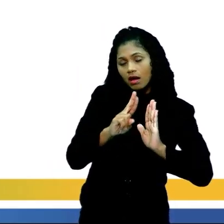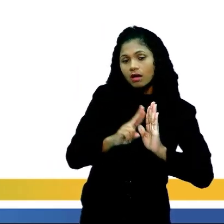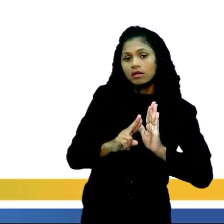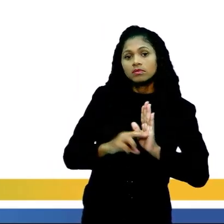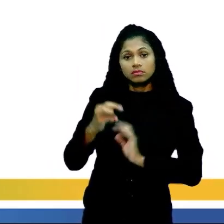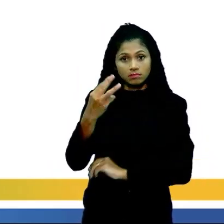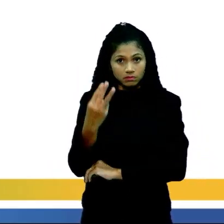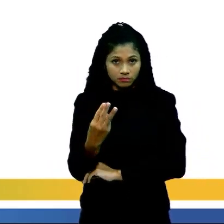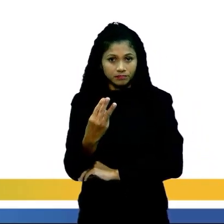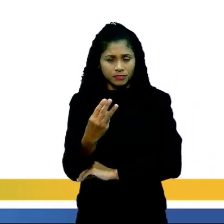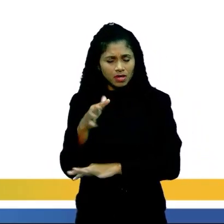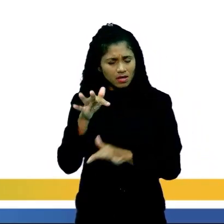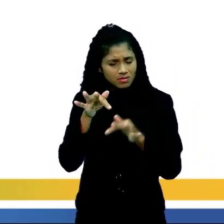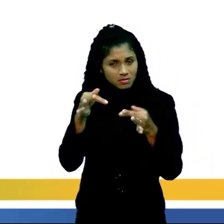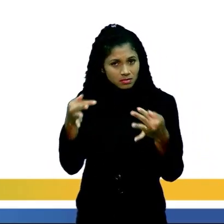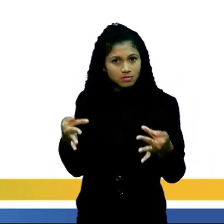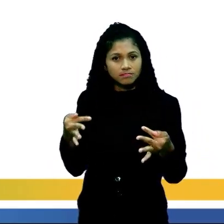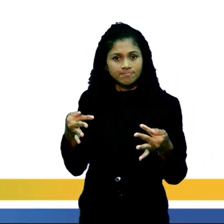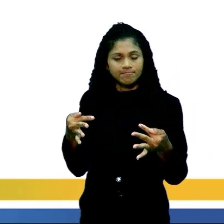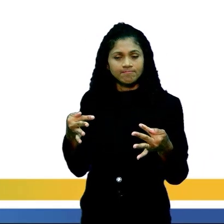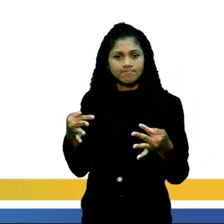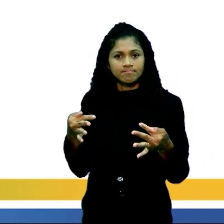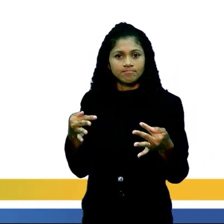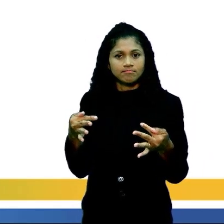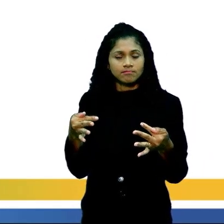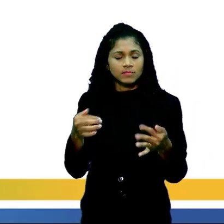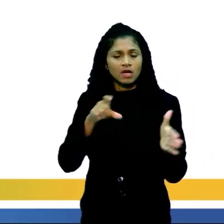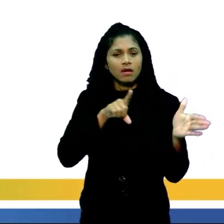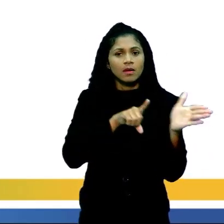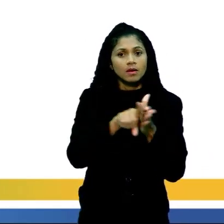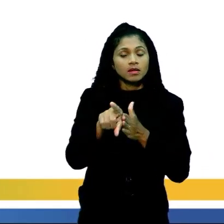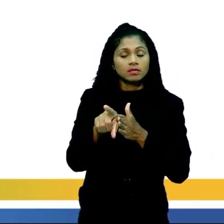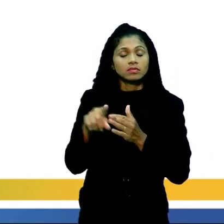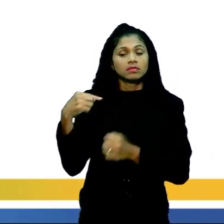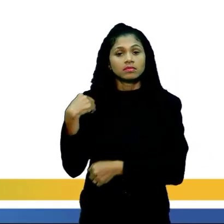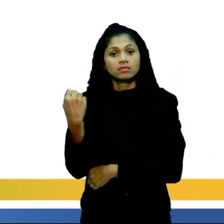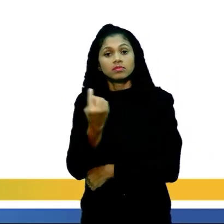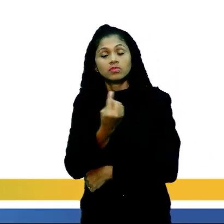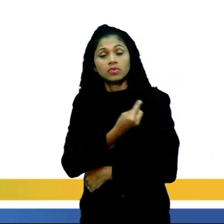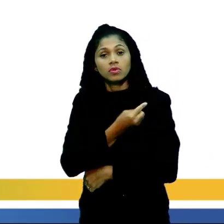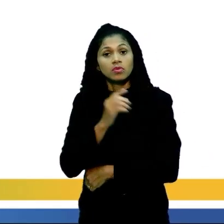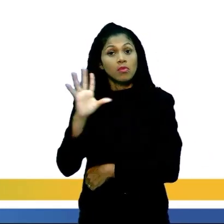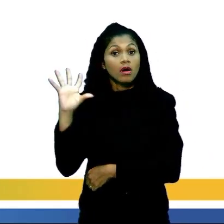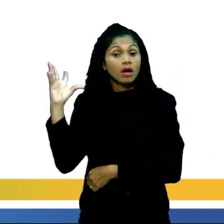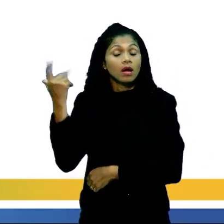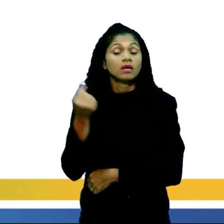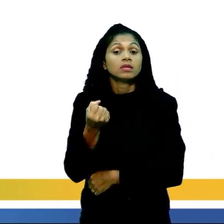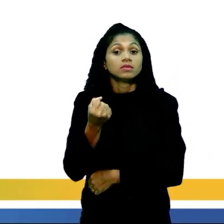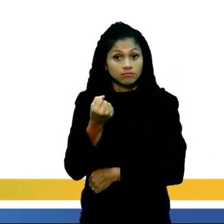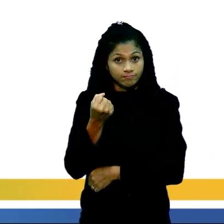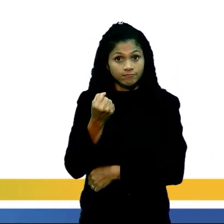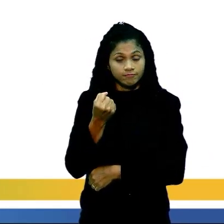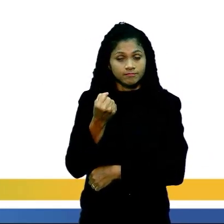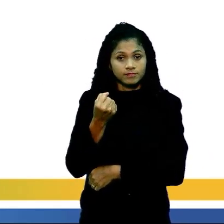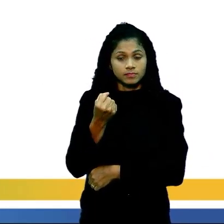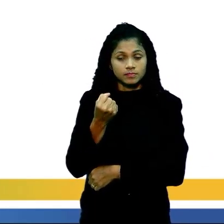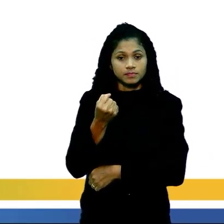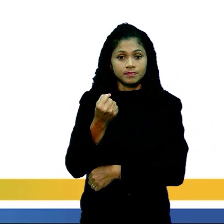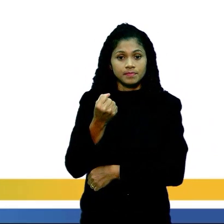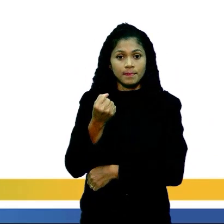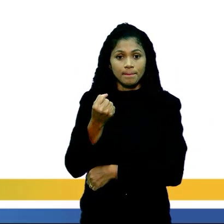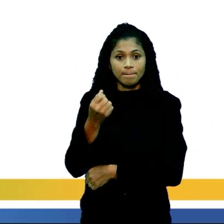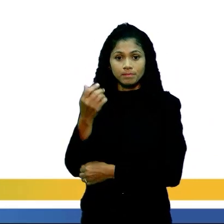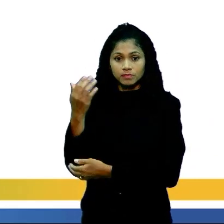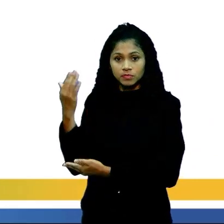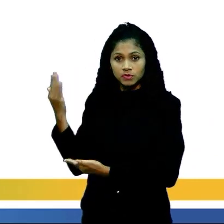bem simples. Essa questão, nós podemos resolver ela da seguinte maneira.